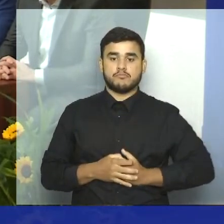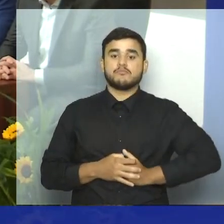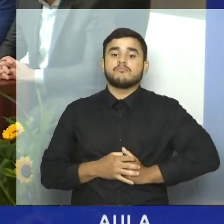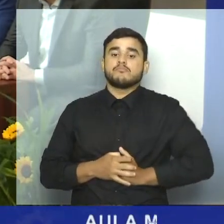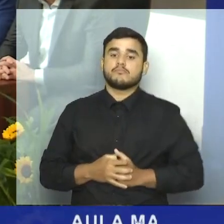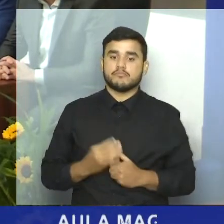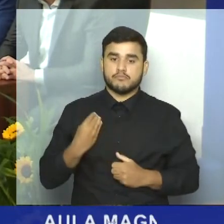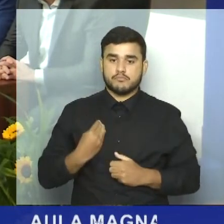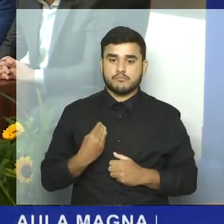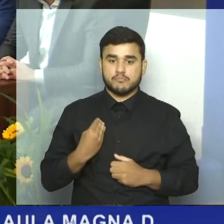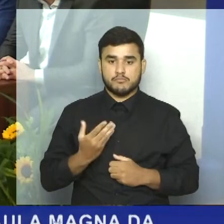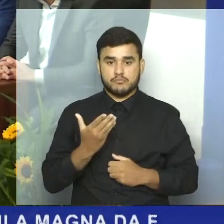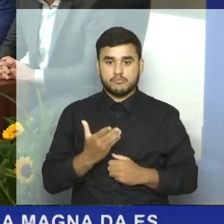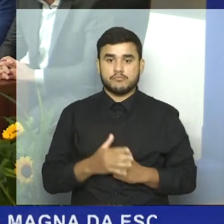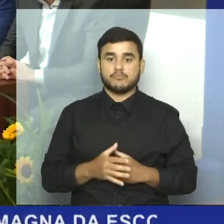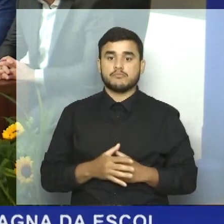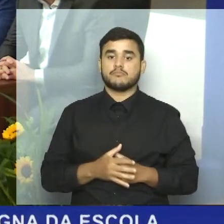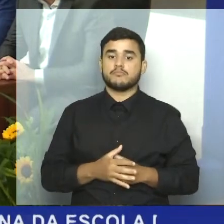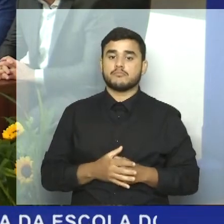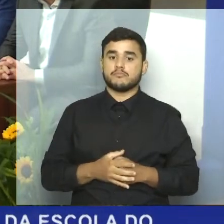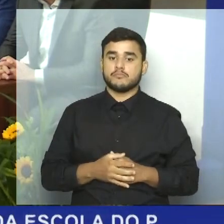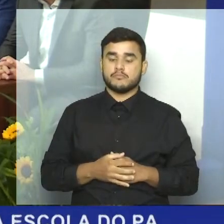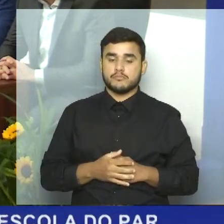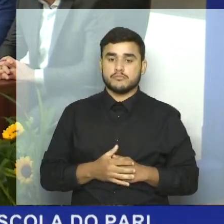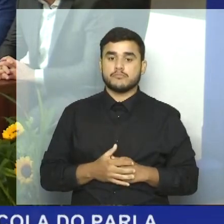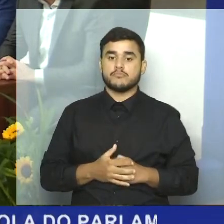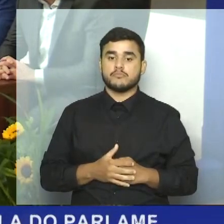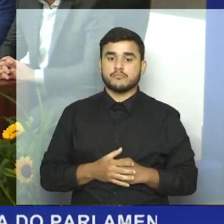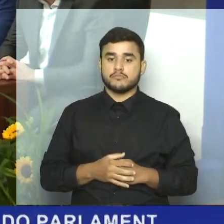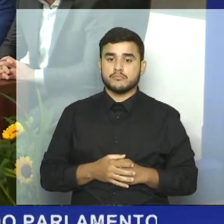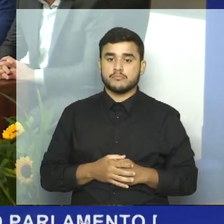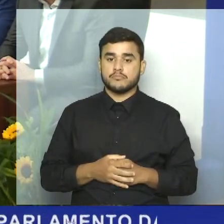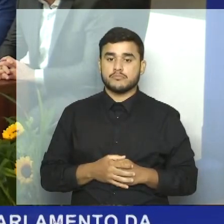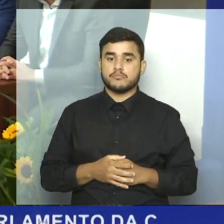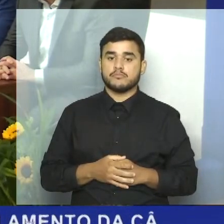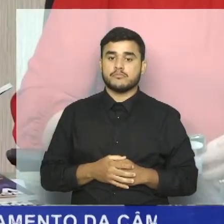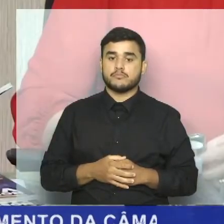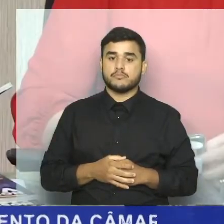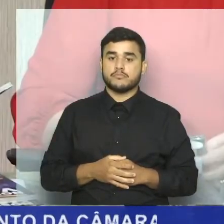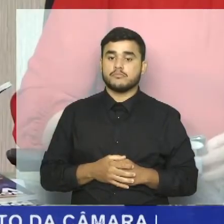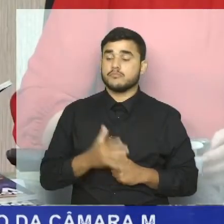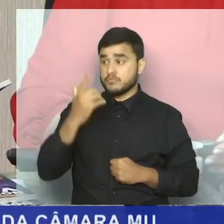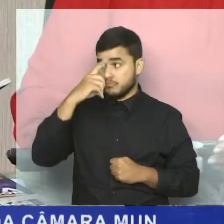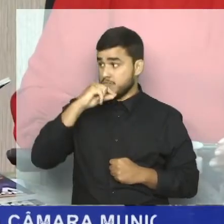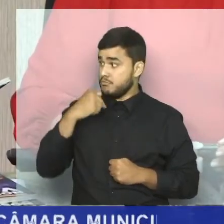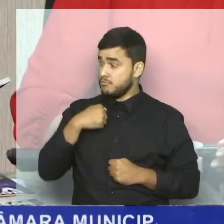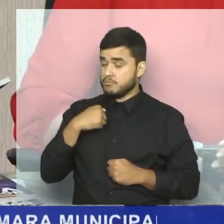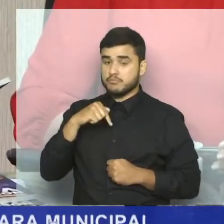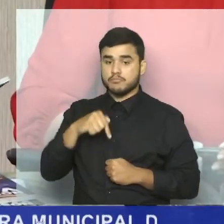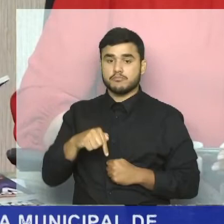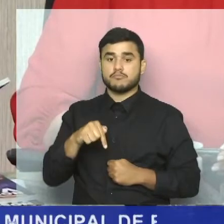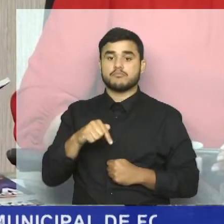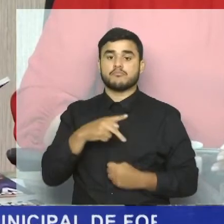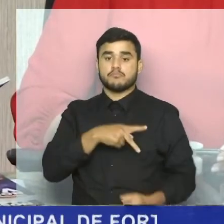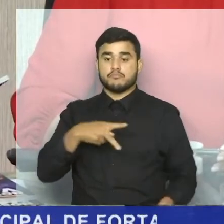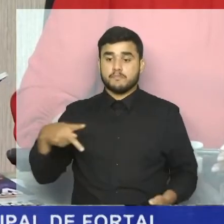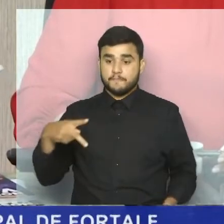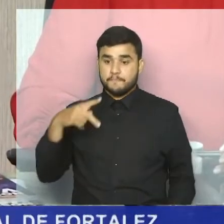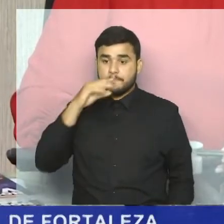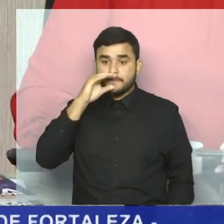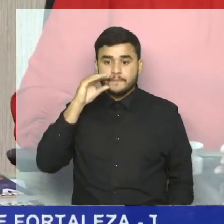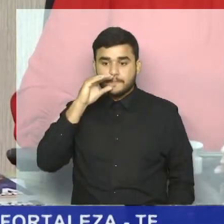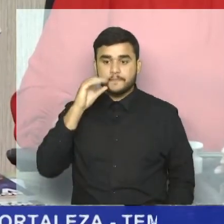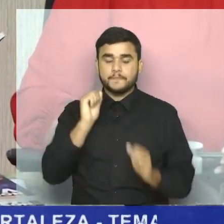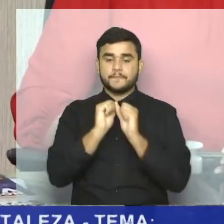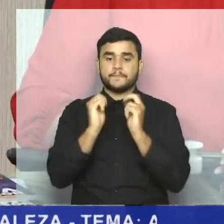conosco. E antes também eu queria fazer aqui o registro. Na nossa gestão como presidente da Câmara Municipal de Fortaleza,